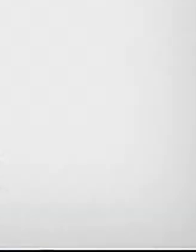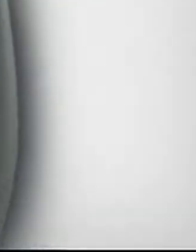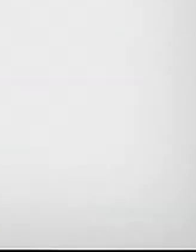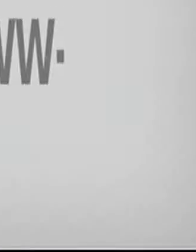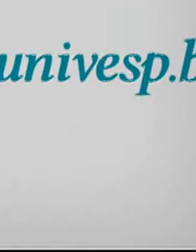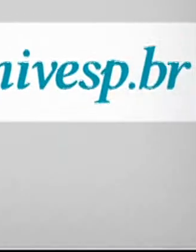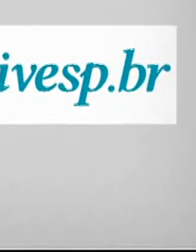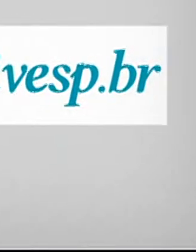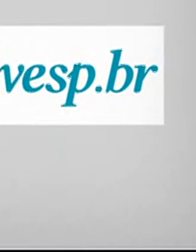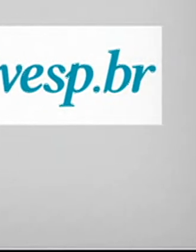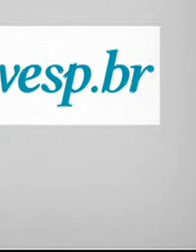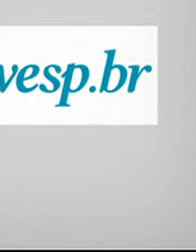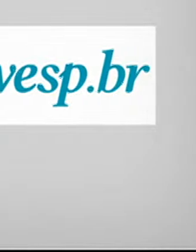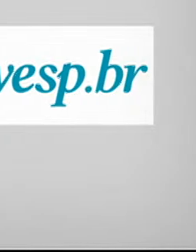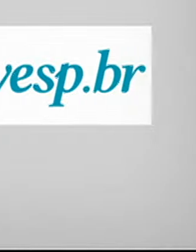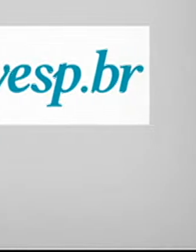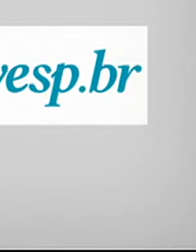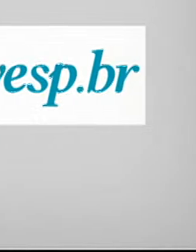longe.